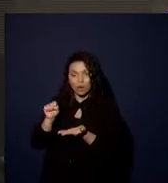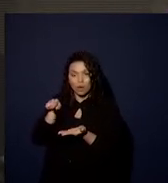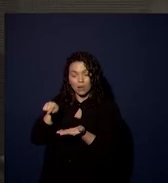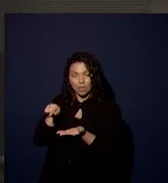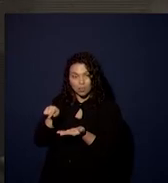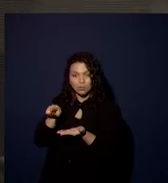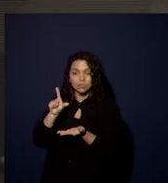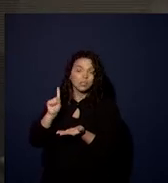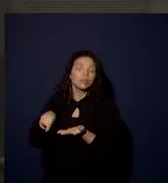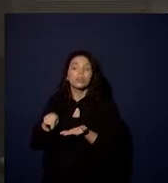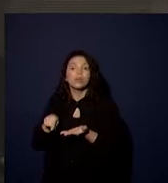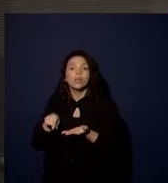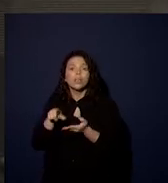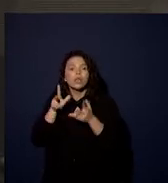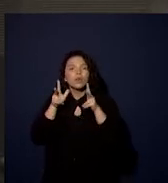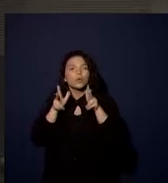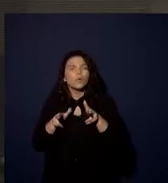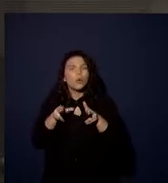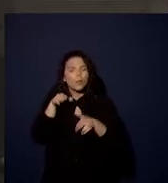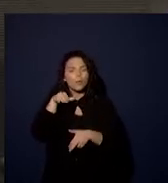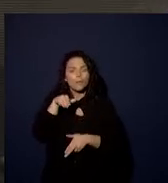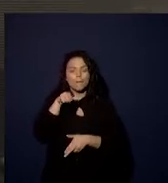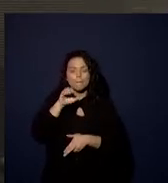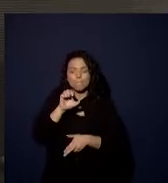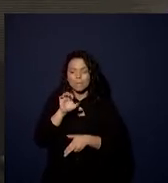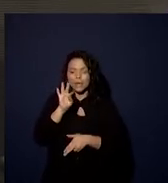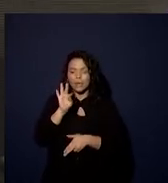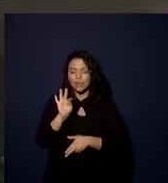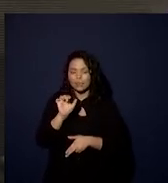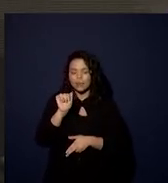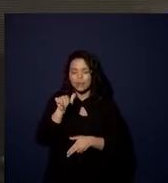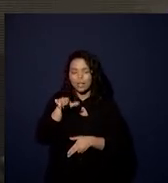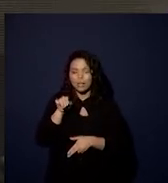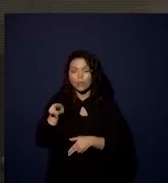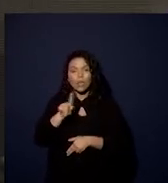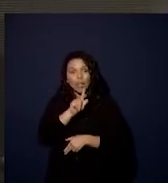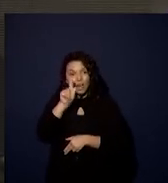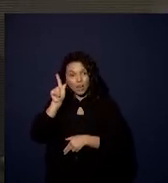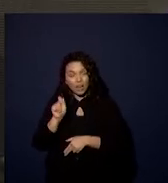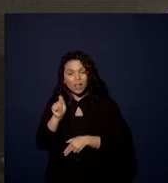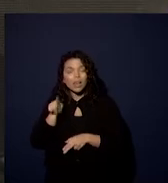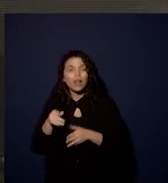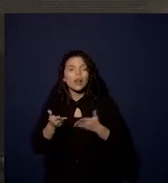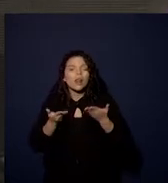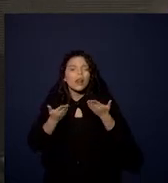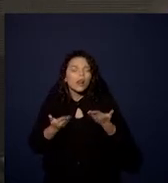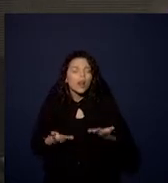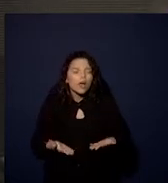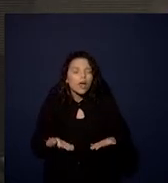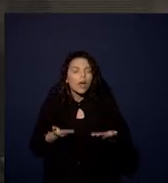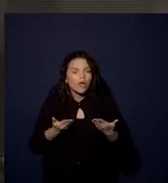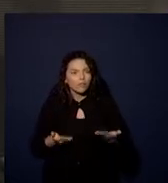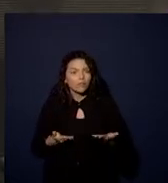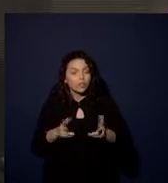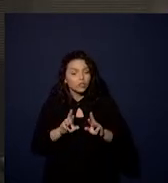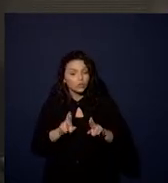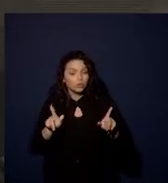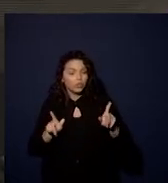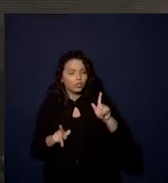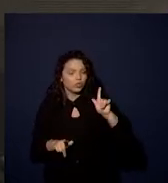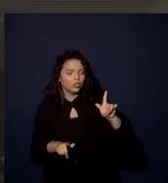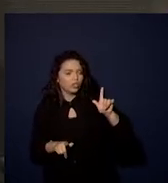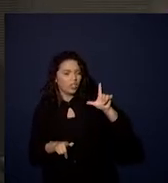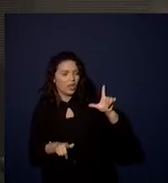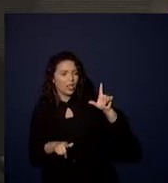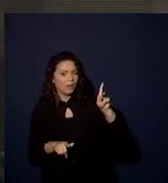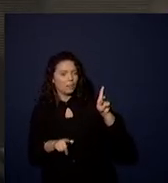basicamente metano que é um gás muito leve e Diferentemente do GLP que você com uma pequena